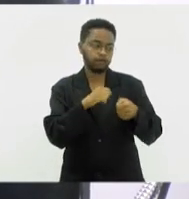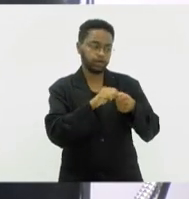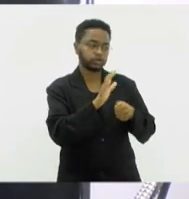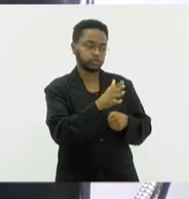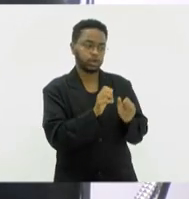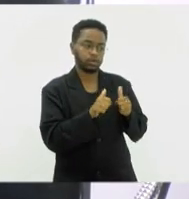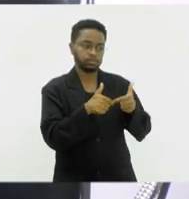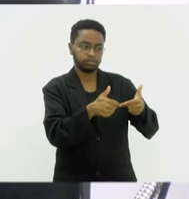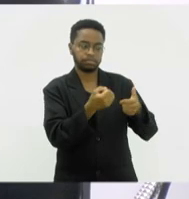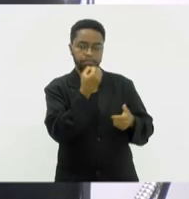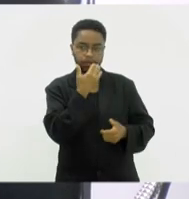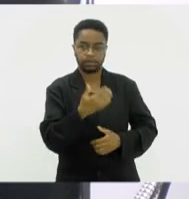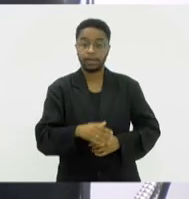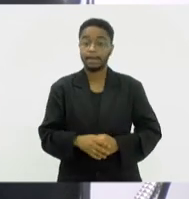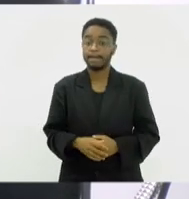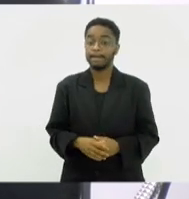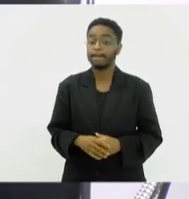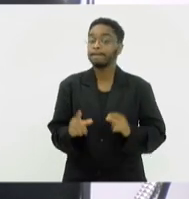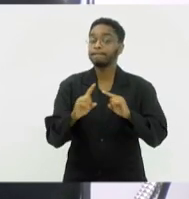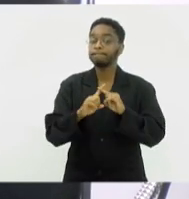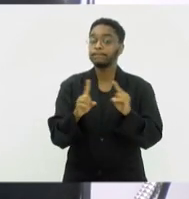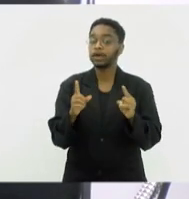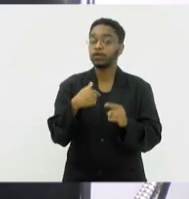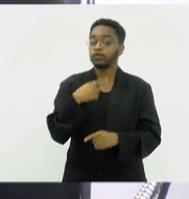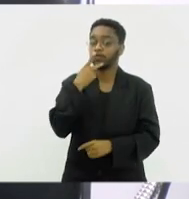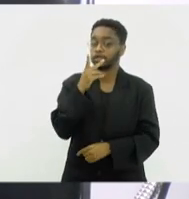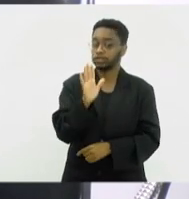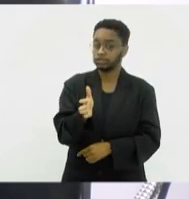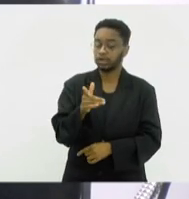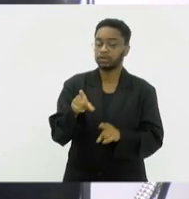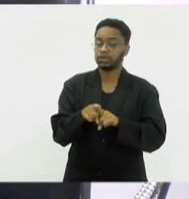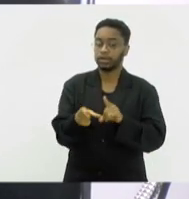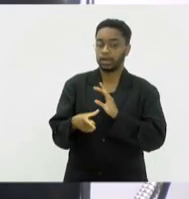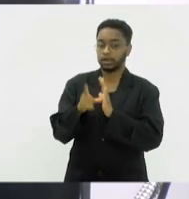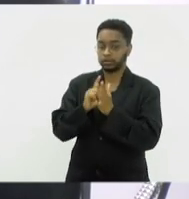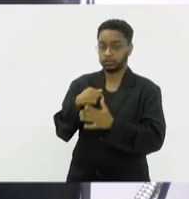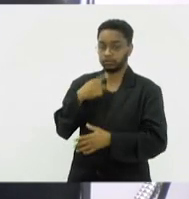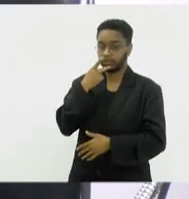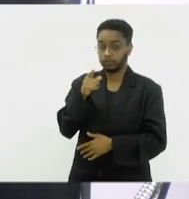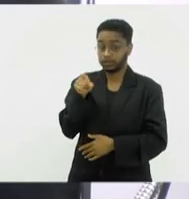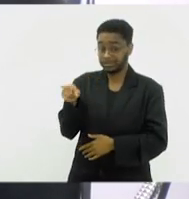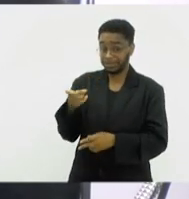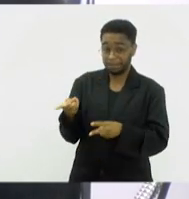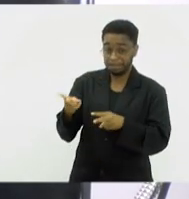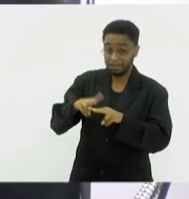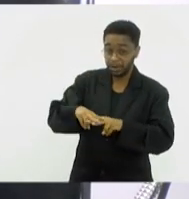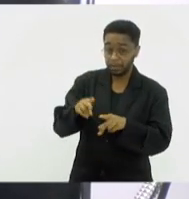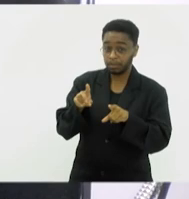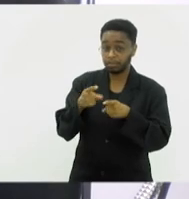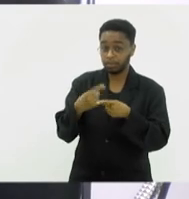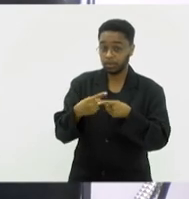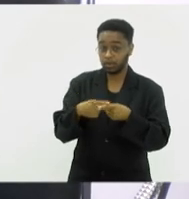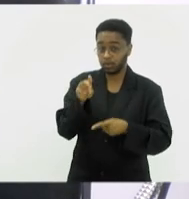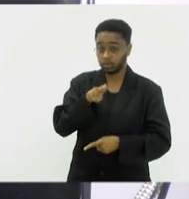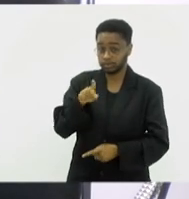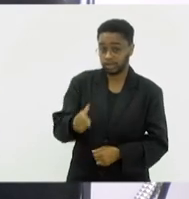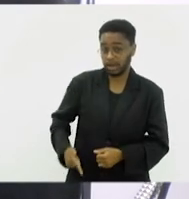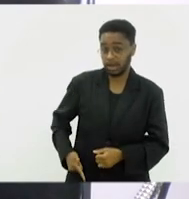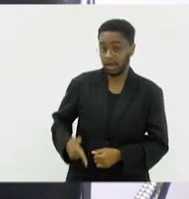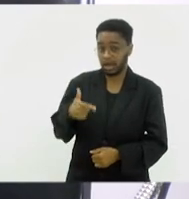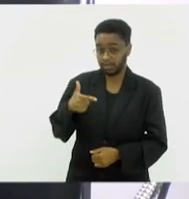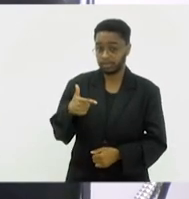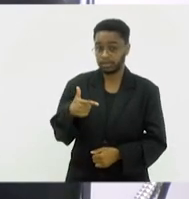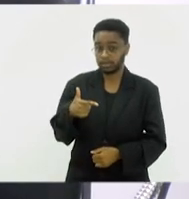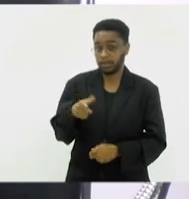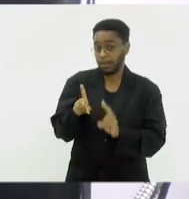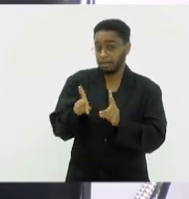Mas eu já falei como eu já falei antes. O senhor foi preso por porte ilegal de arma. No